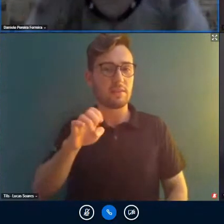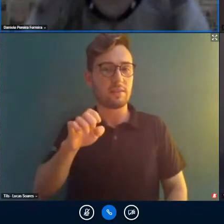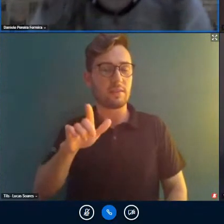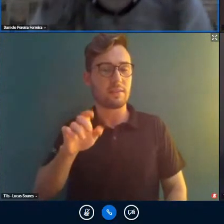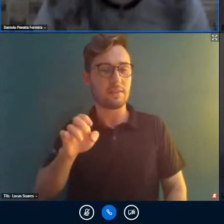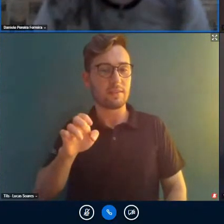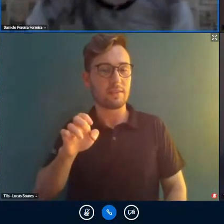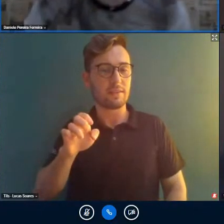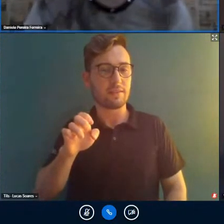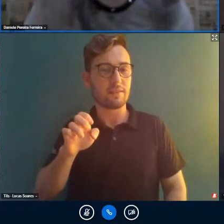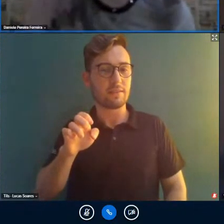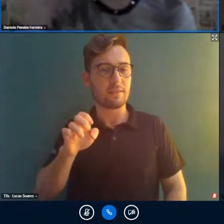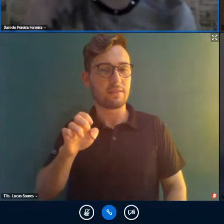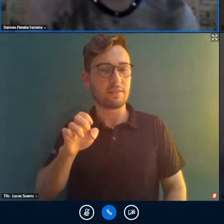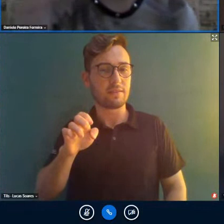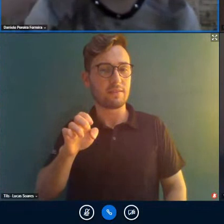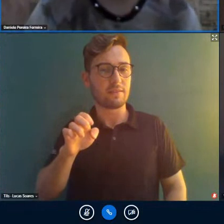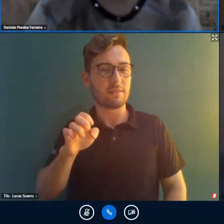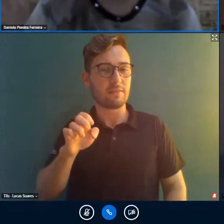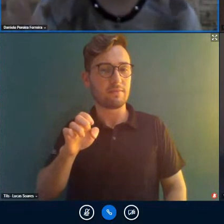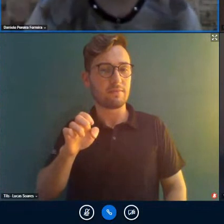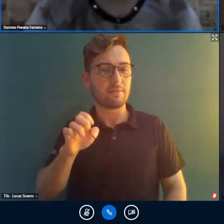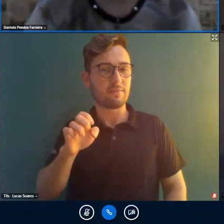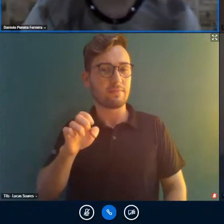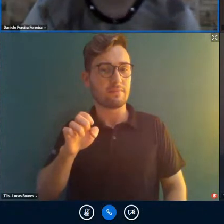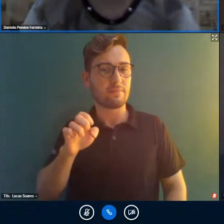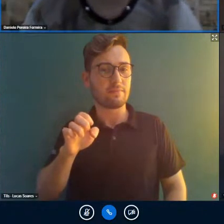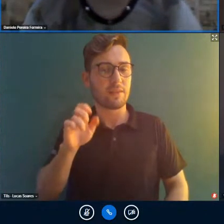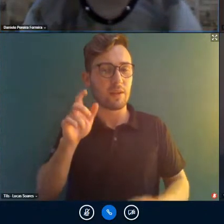projeto. Desde a pergunta do professor.